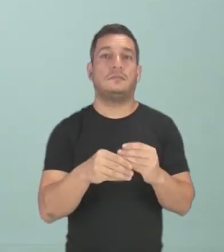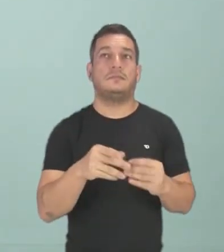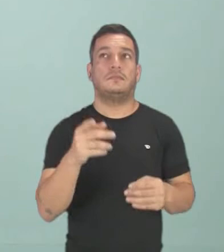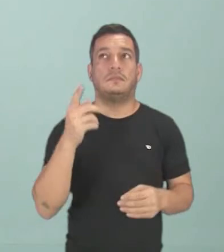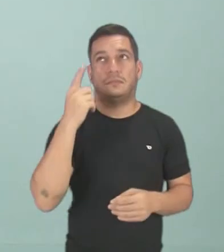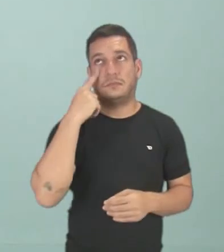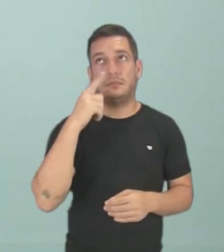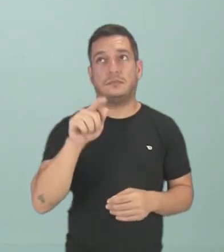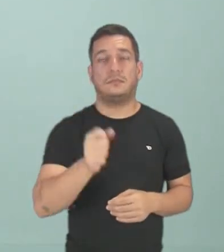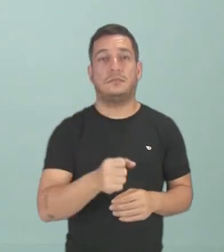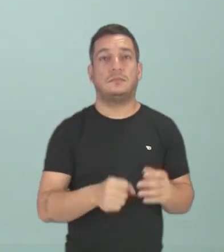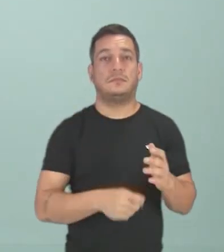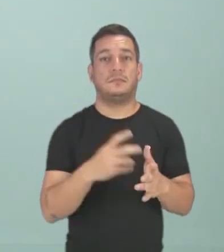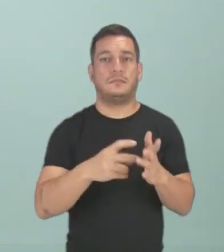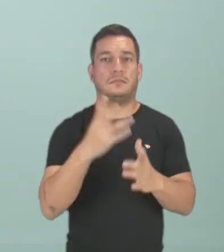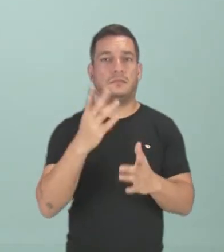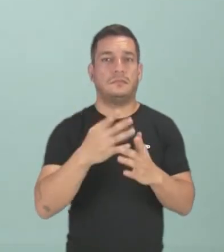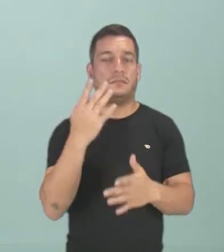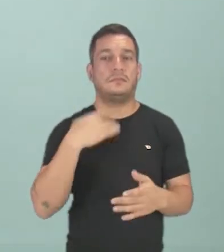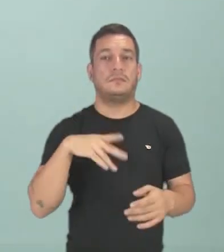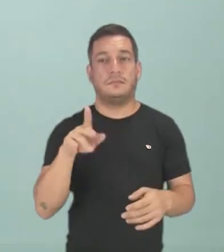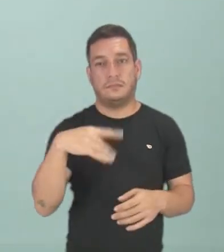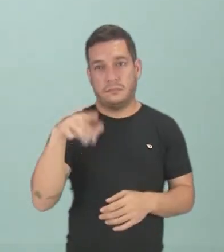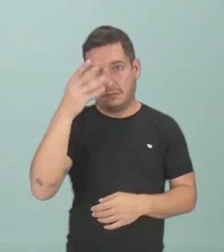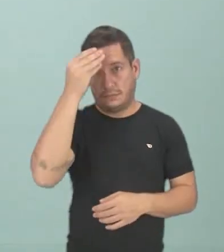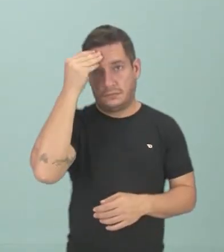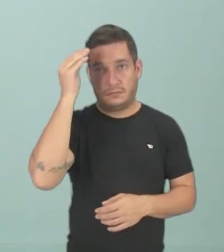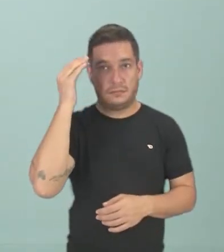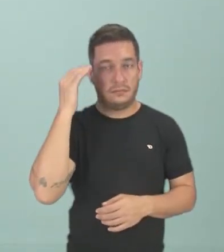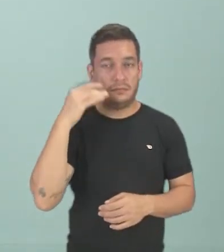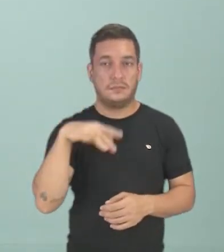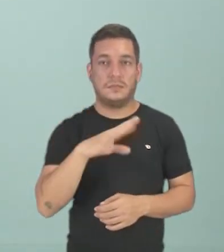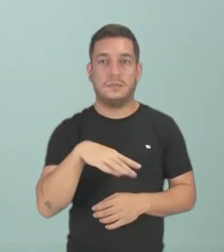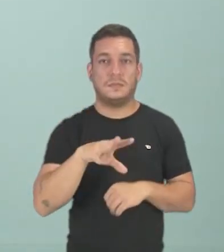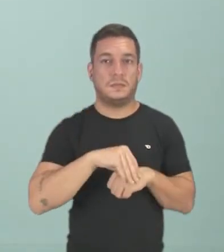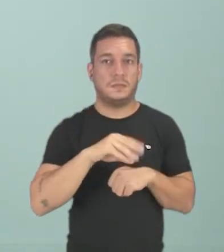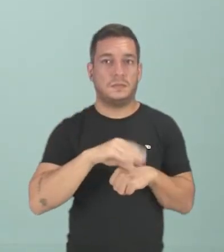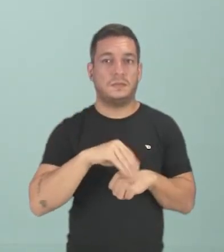e ver quantas vezes for necessário para que fique bem